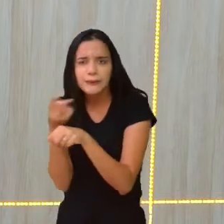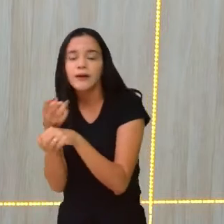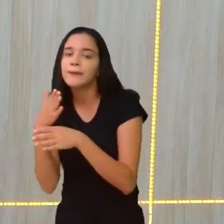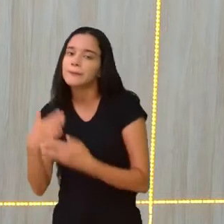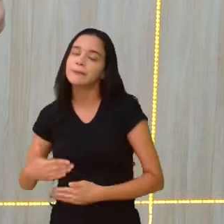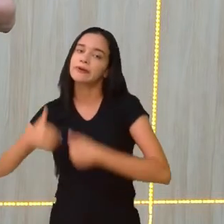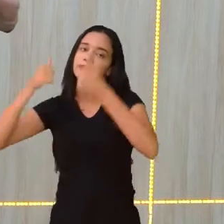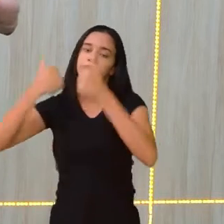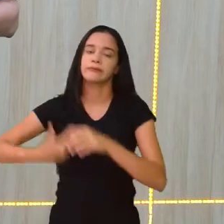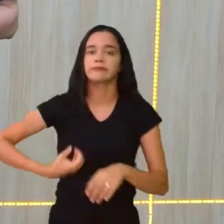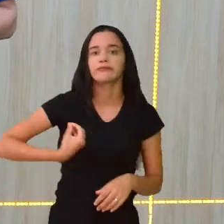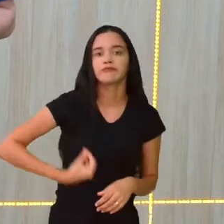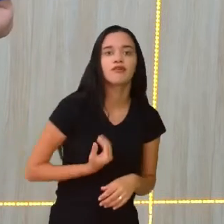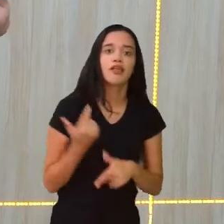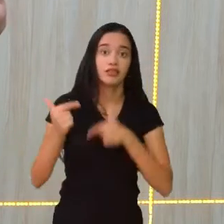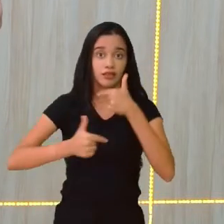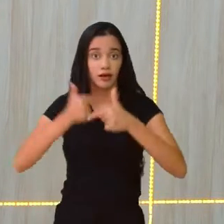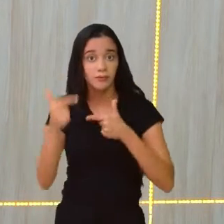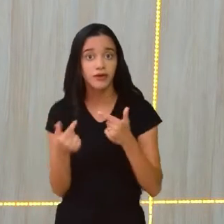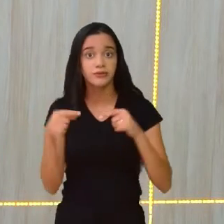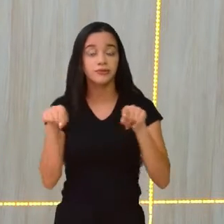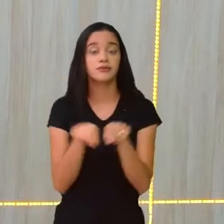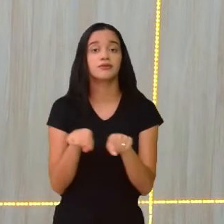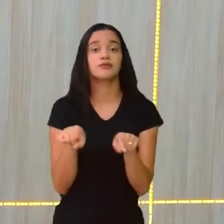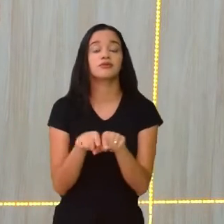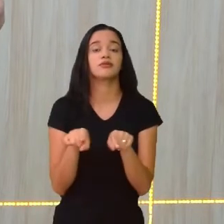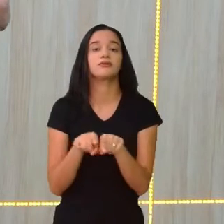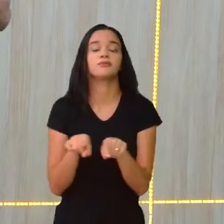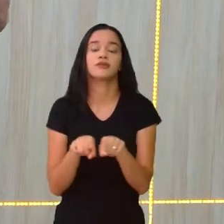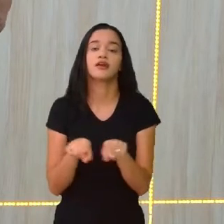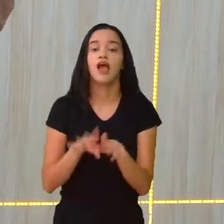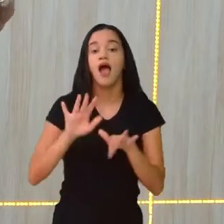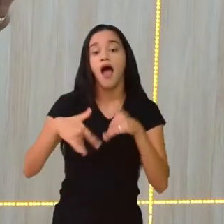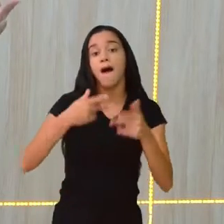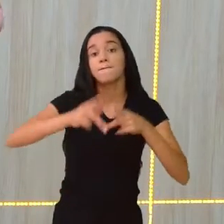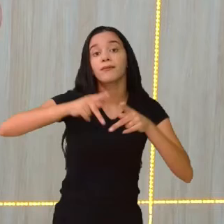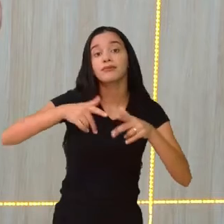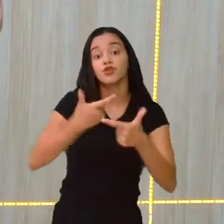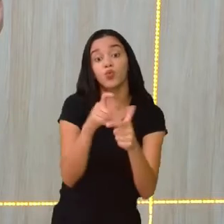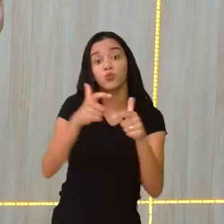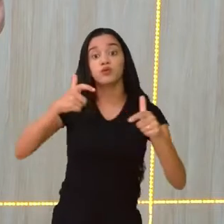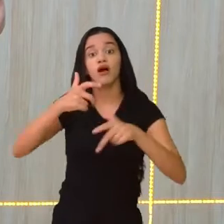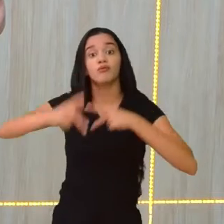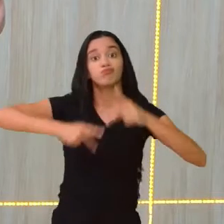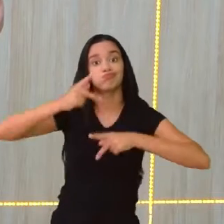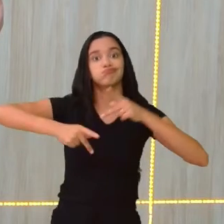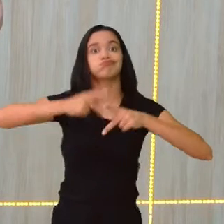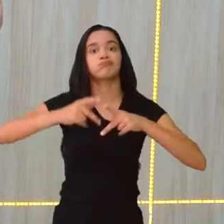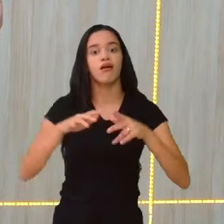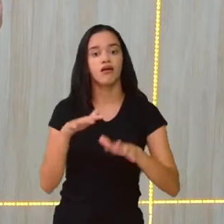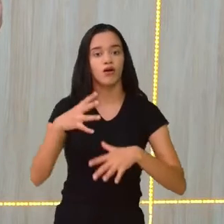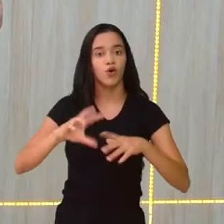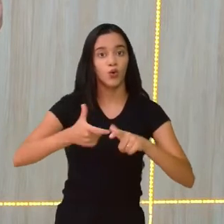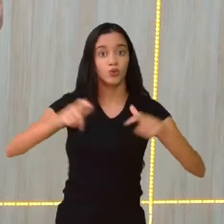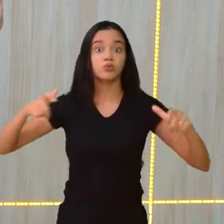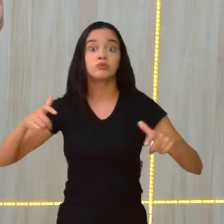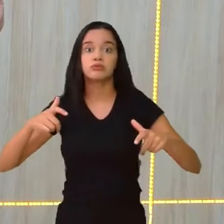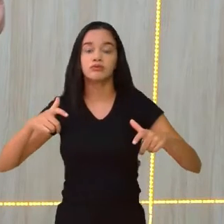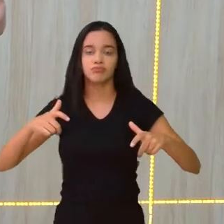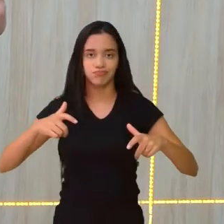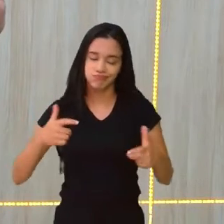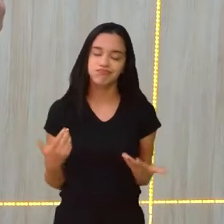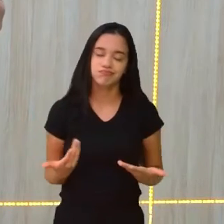melhores condições de vida, trabalho. E isso fez com que a população crescesse aqui no Recife também de forma